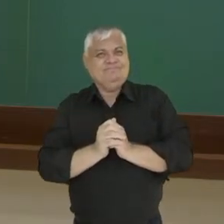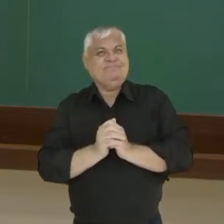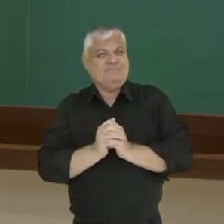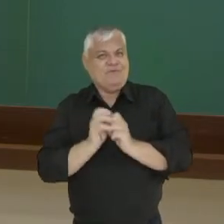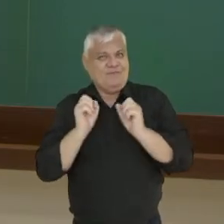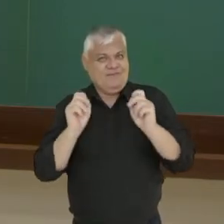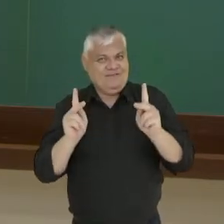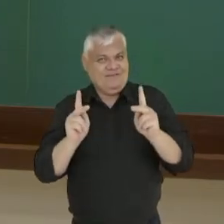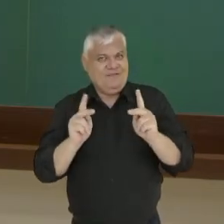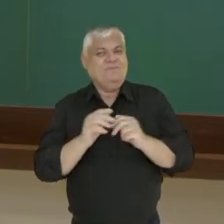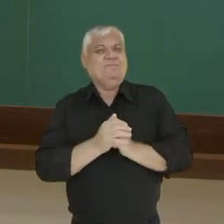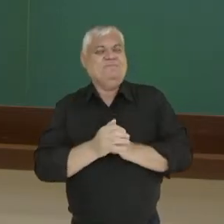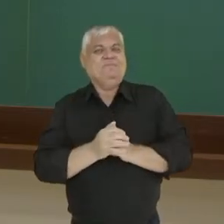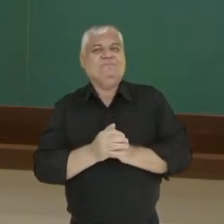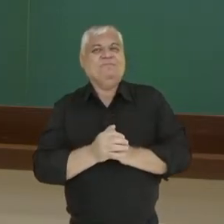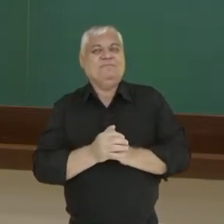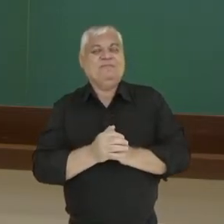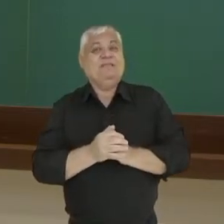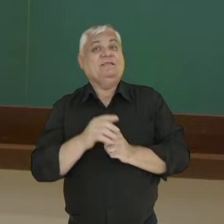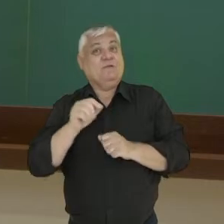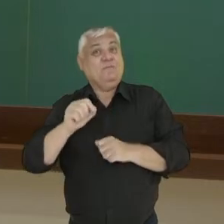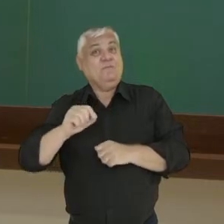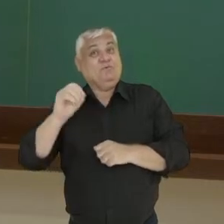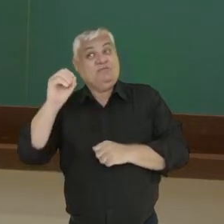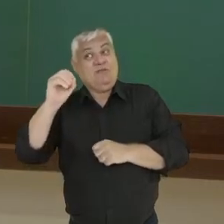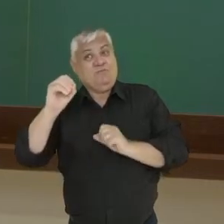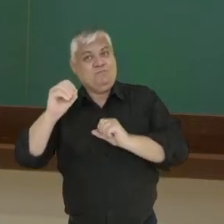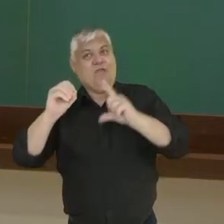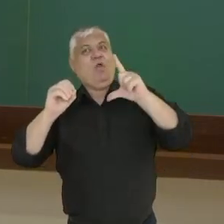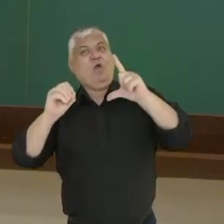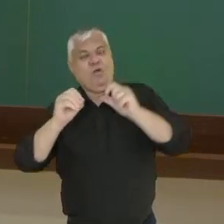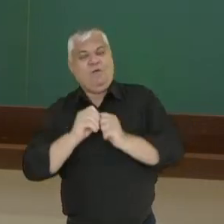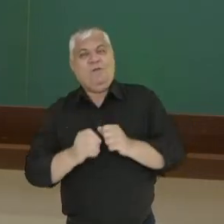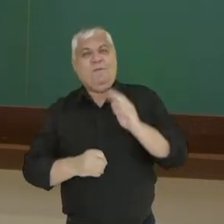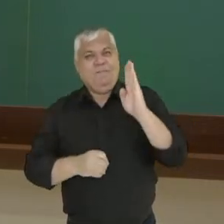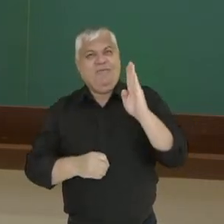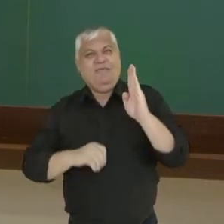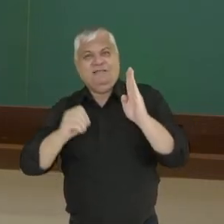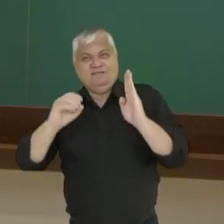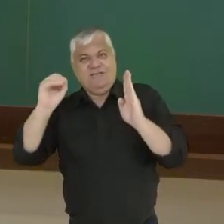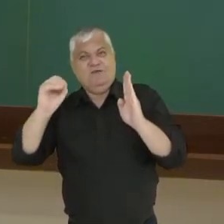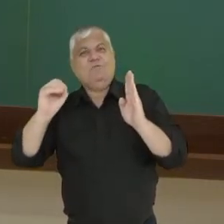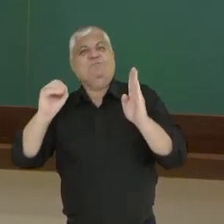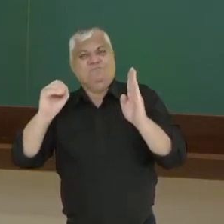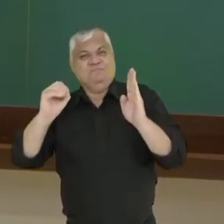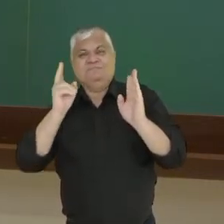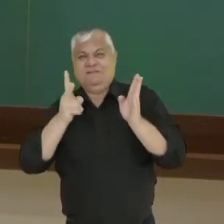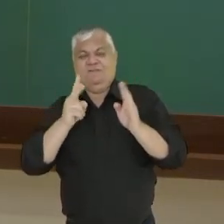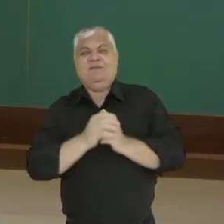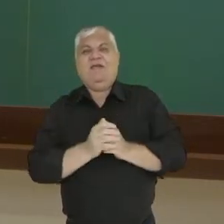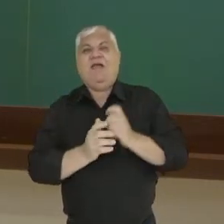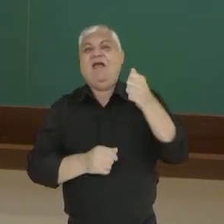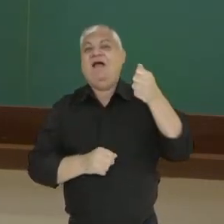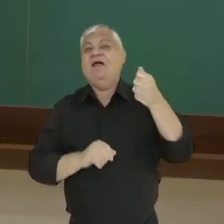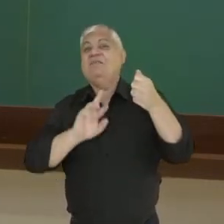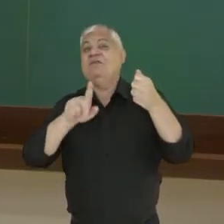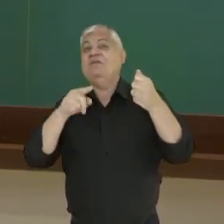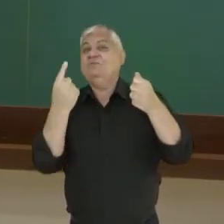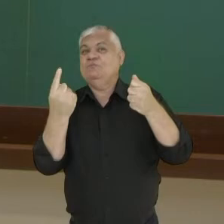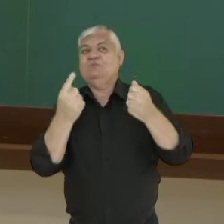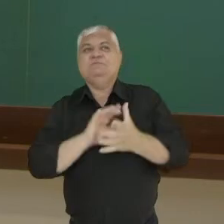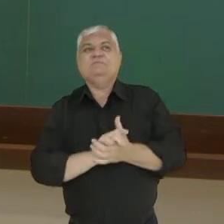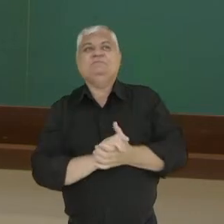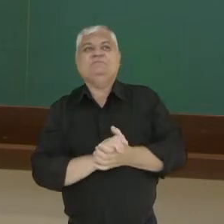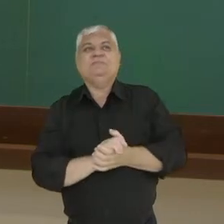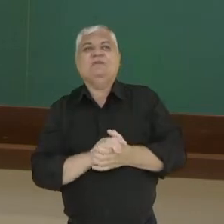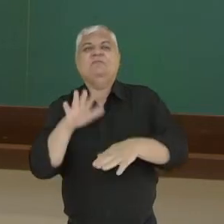do logaritmo, obviamente. A maior do que zero, b maior do que zero e o meu a diferente de 1. Então, vamos resolver